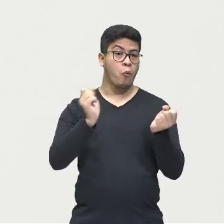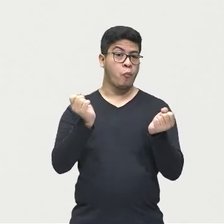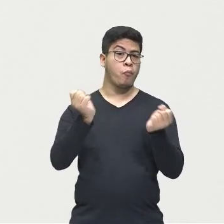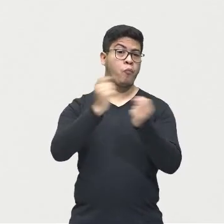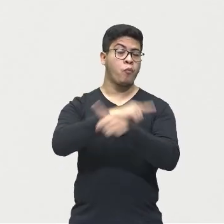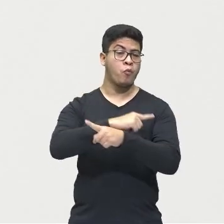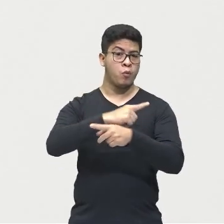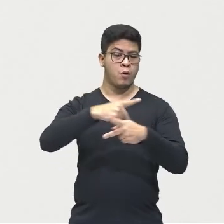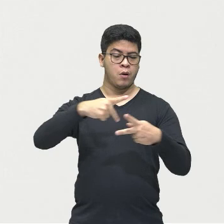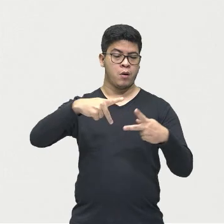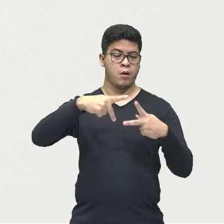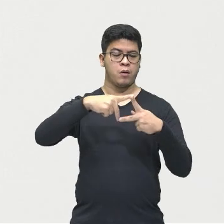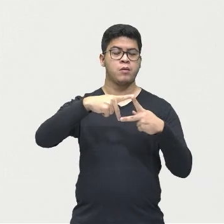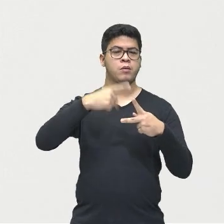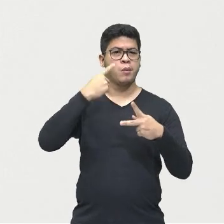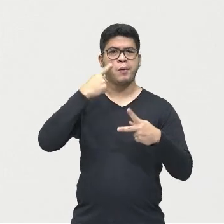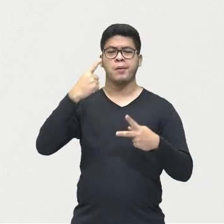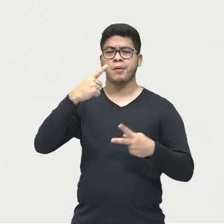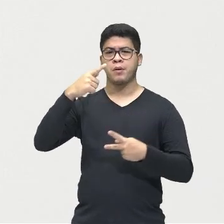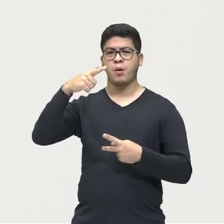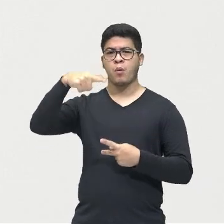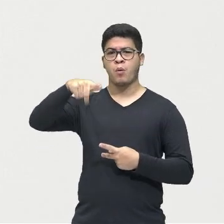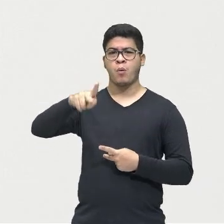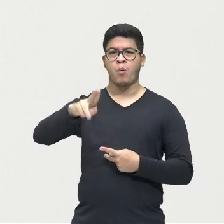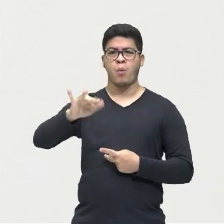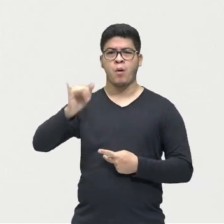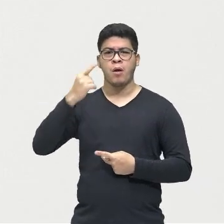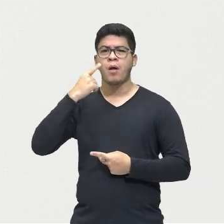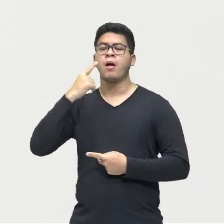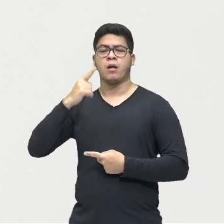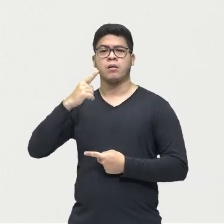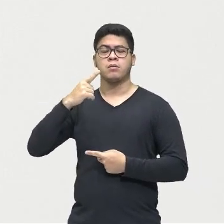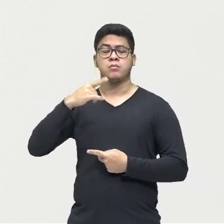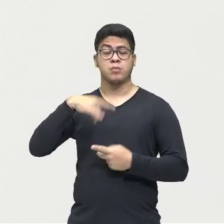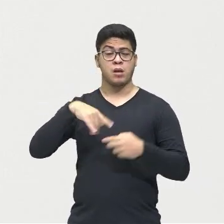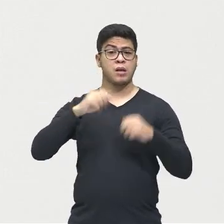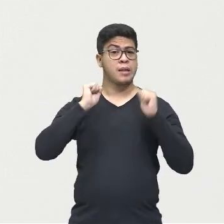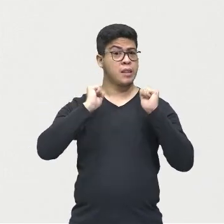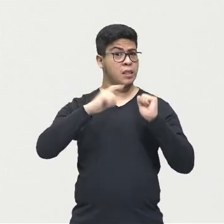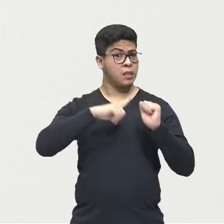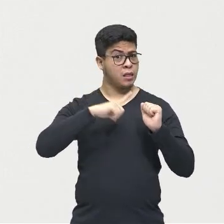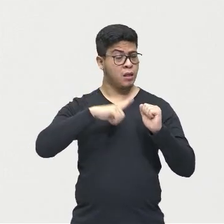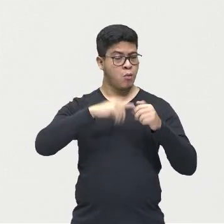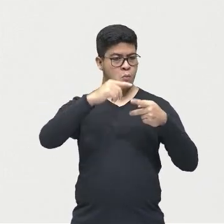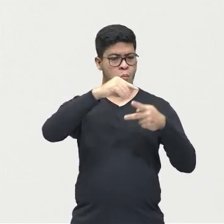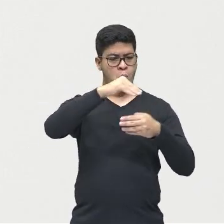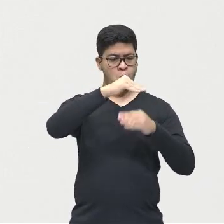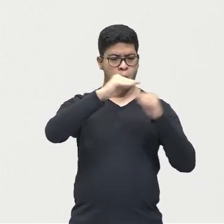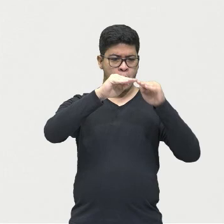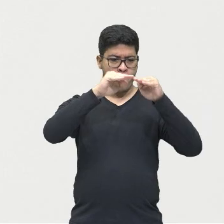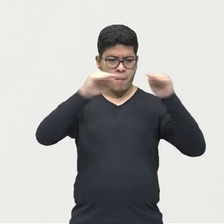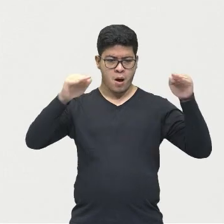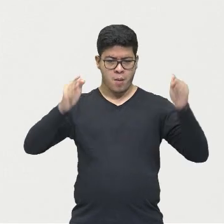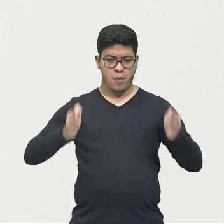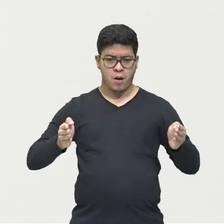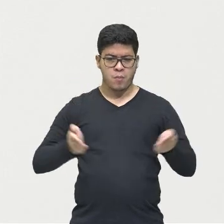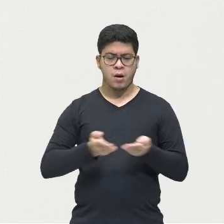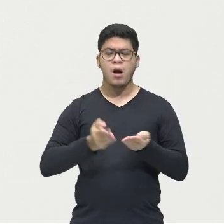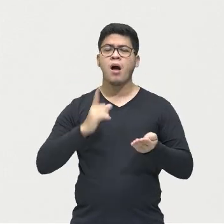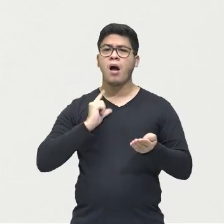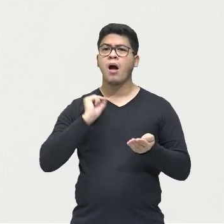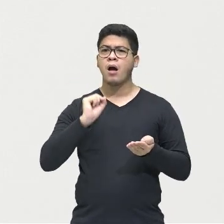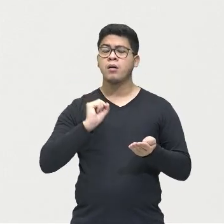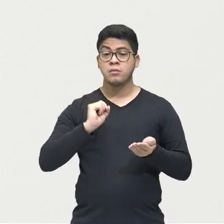aqui os quadriláteros que possuem todos os lados congruentes, ou seja, a mesma medida, recebem o nome